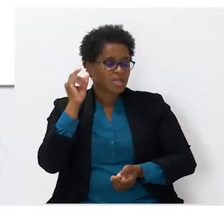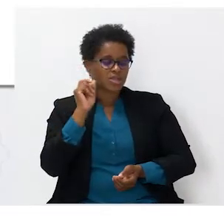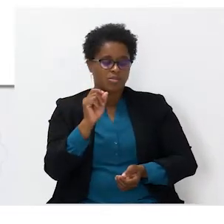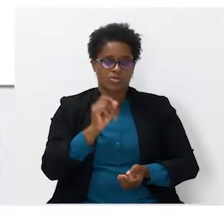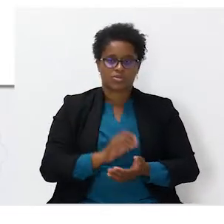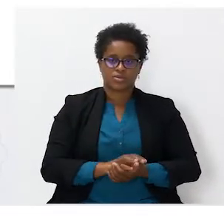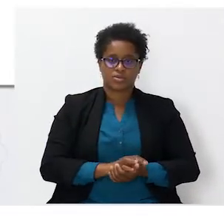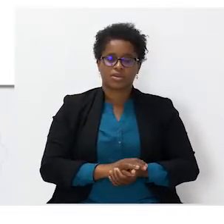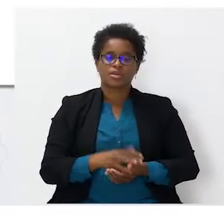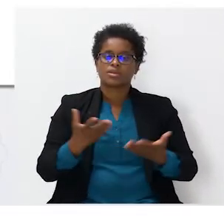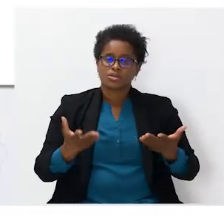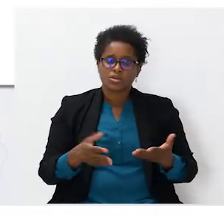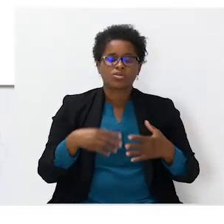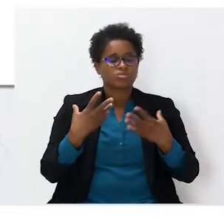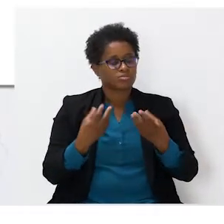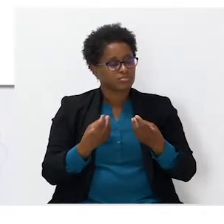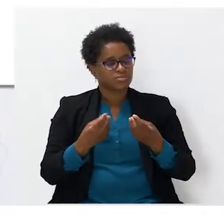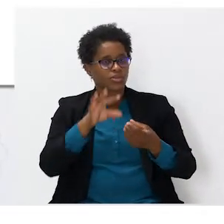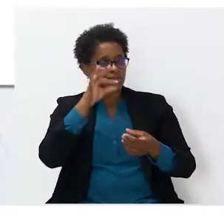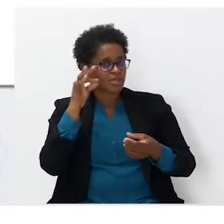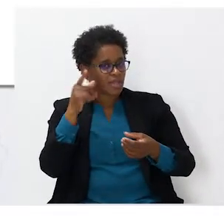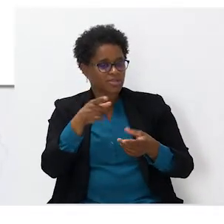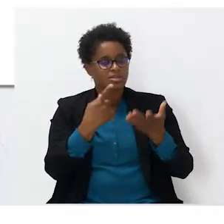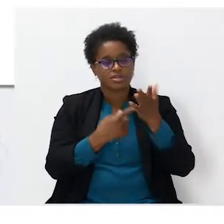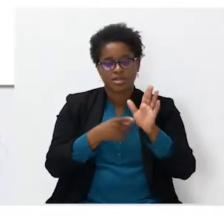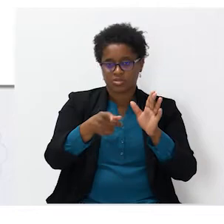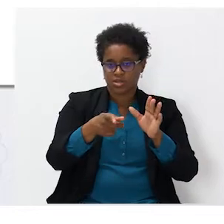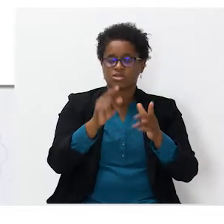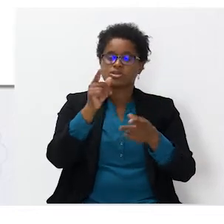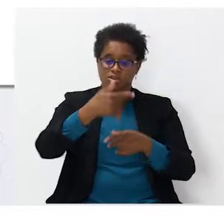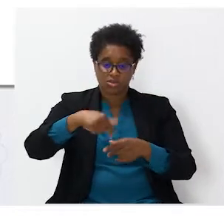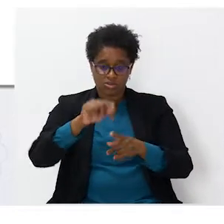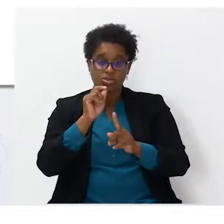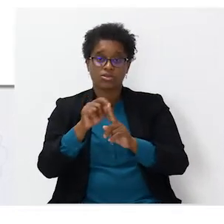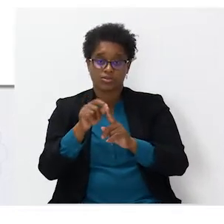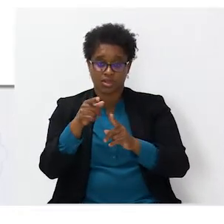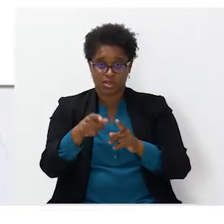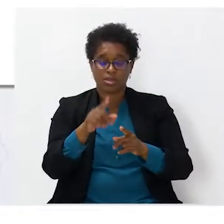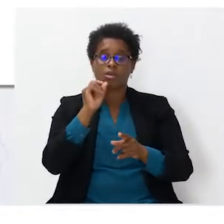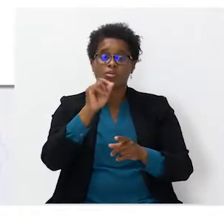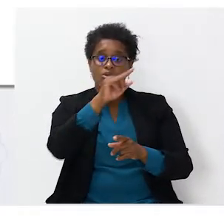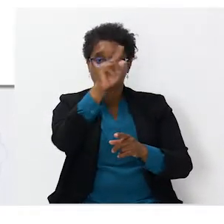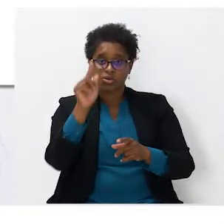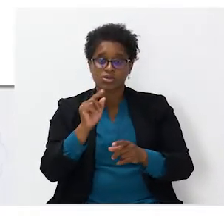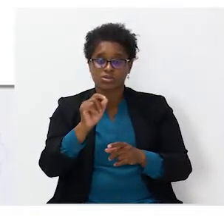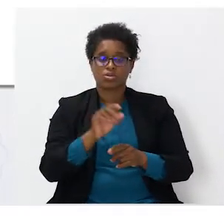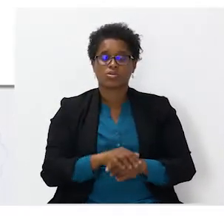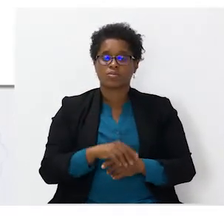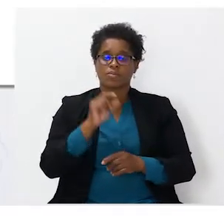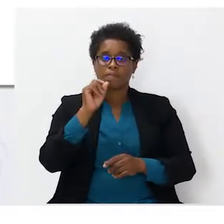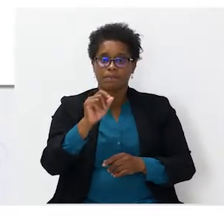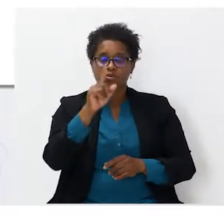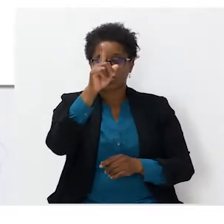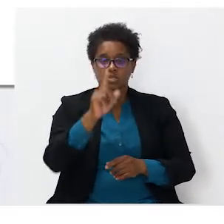pontuação. São certos sinais, como estes que nós identificamos, não é? Ponto de interrogação, ponto,